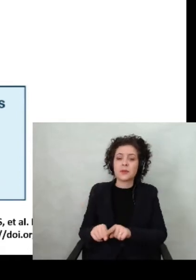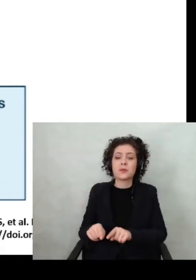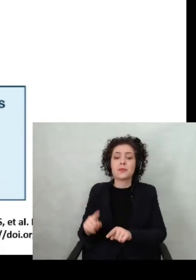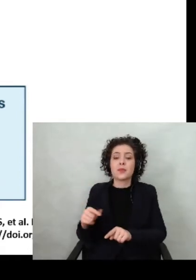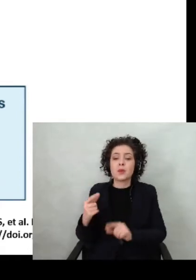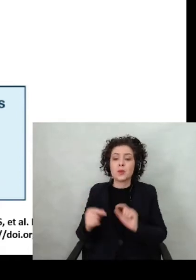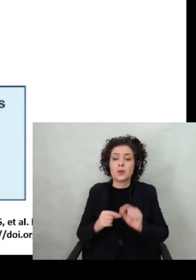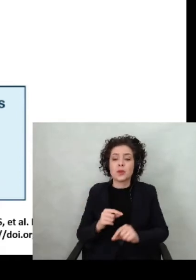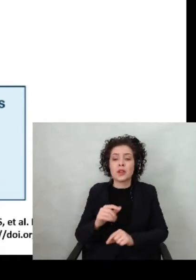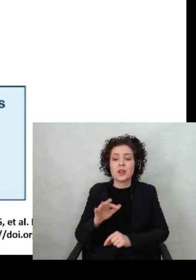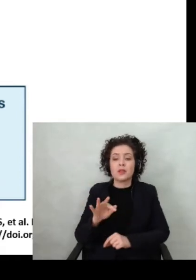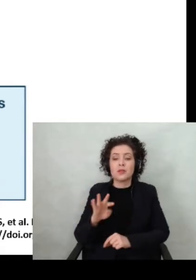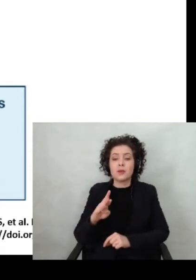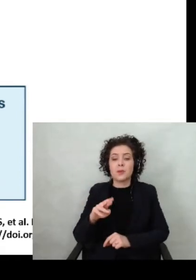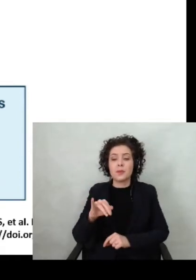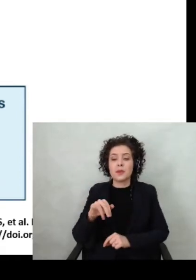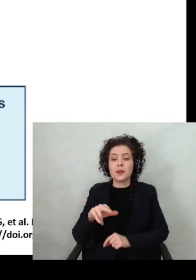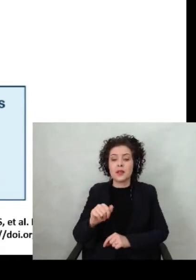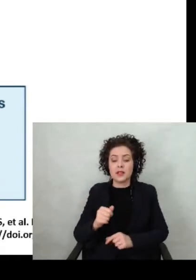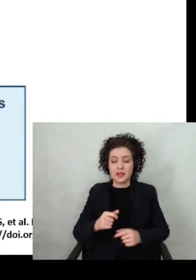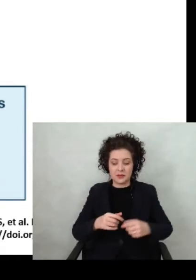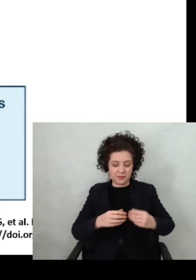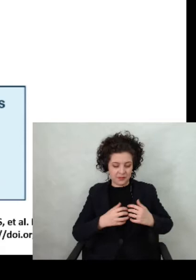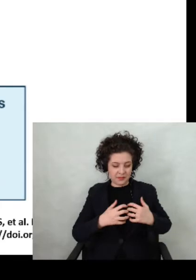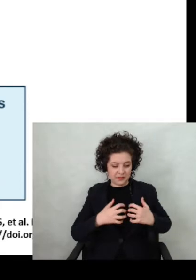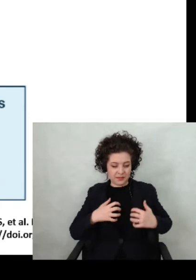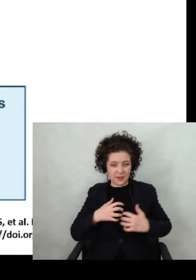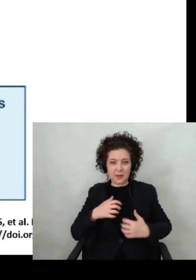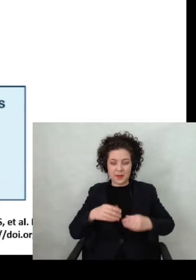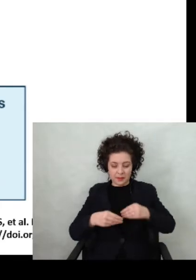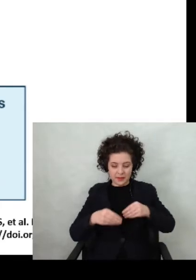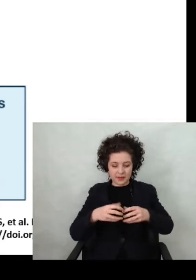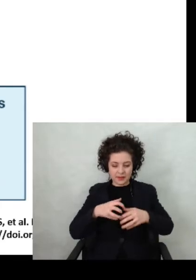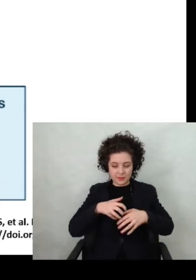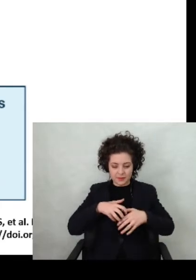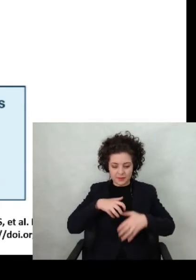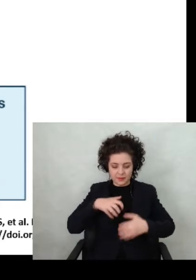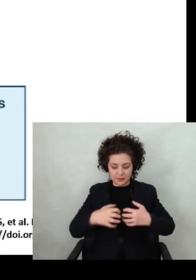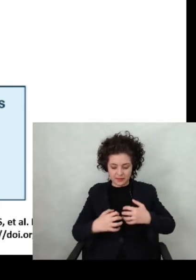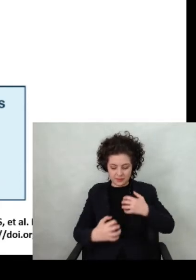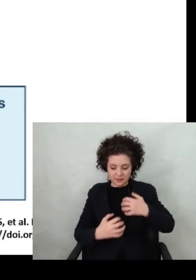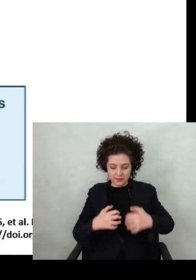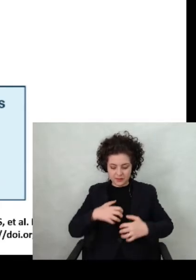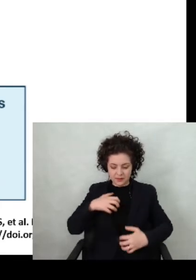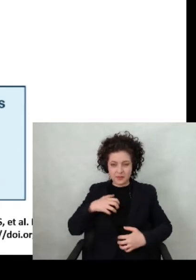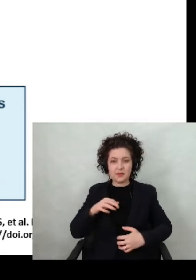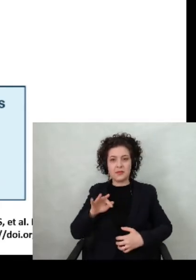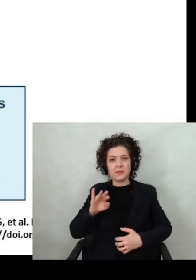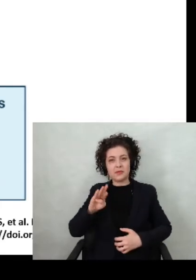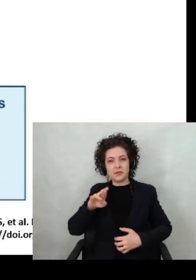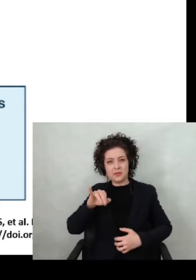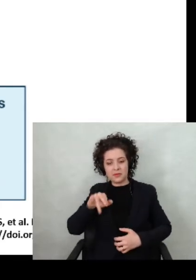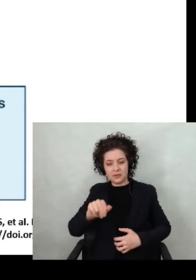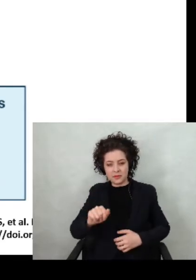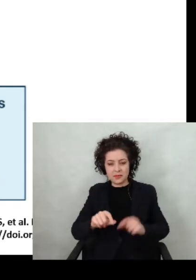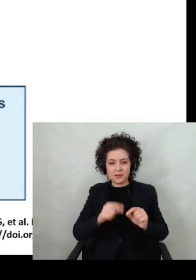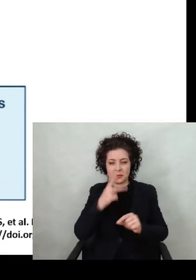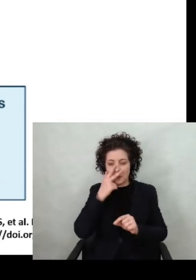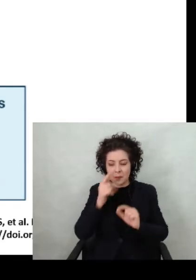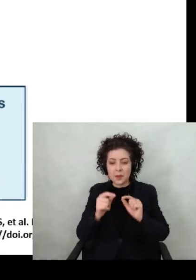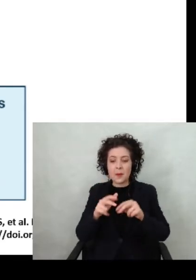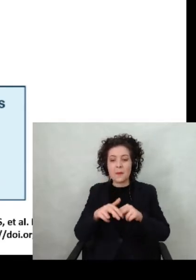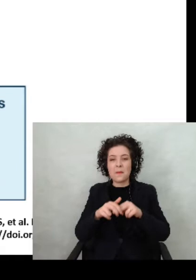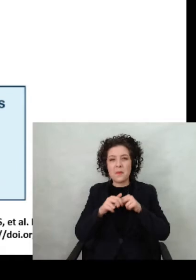fibrina nos tecidos. Então, isso vai gerar claramente um estado de